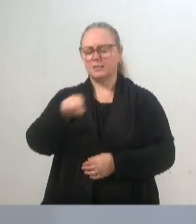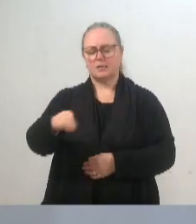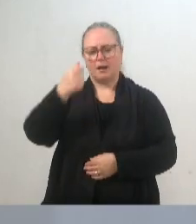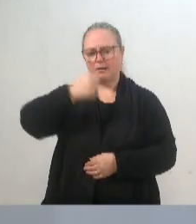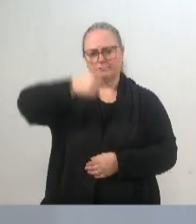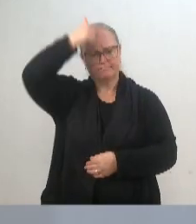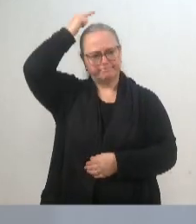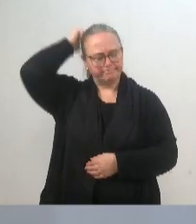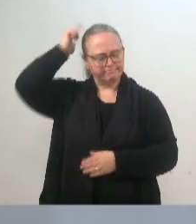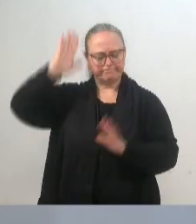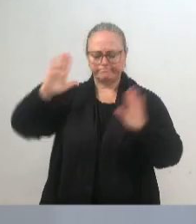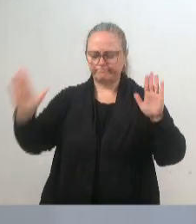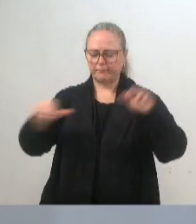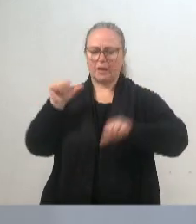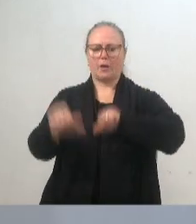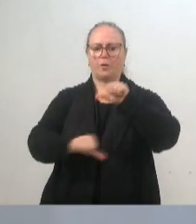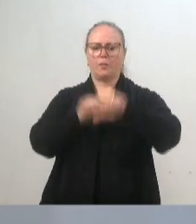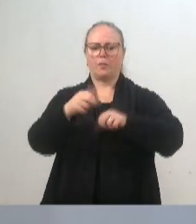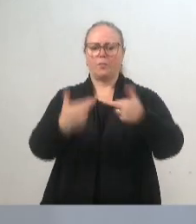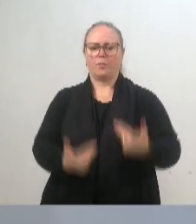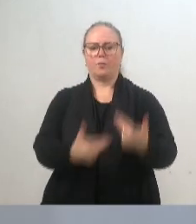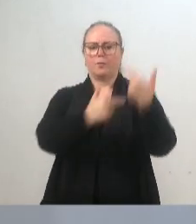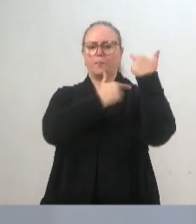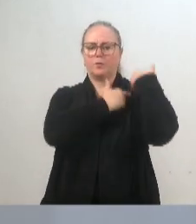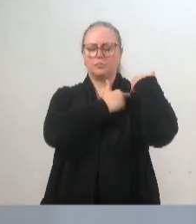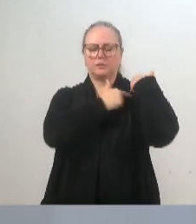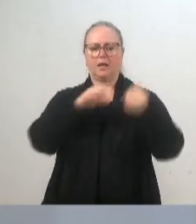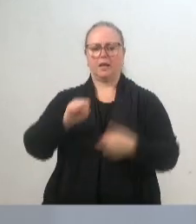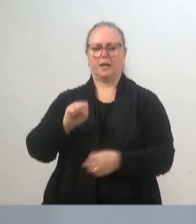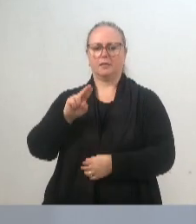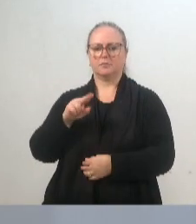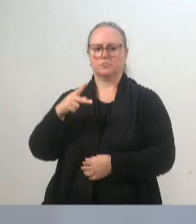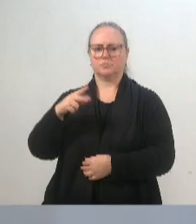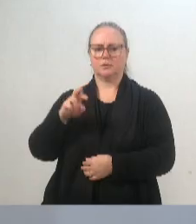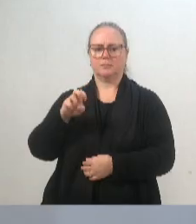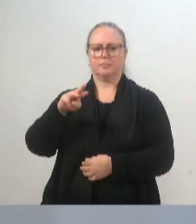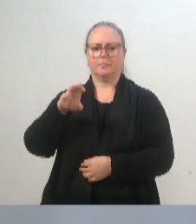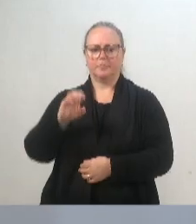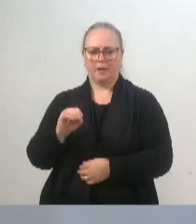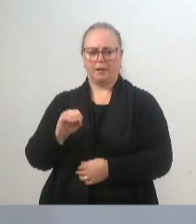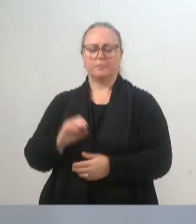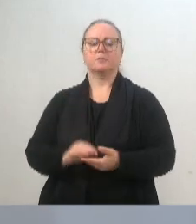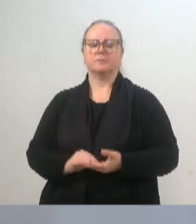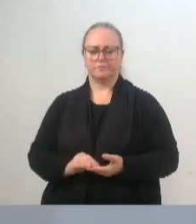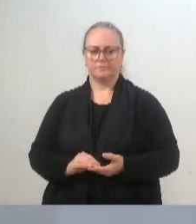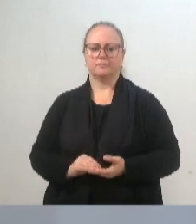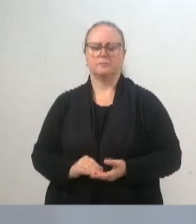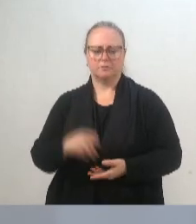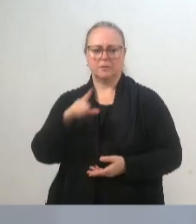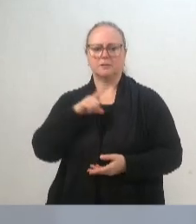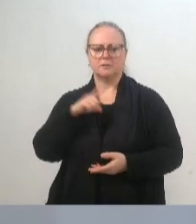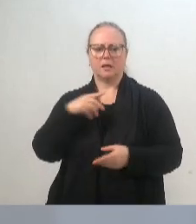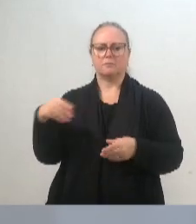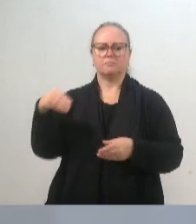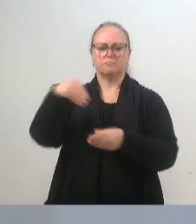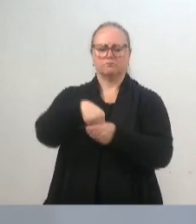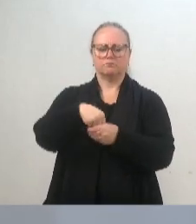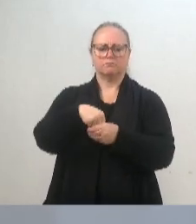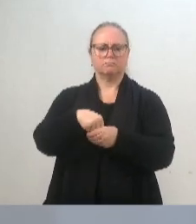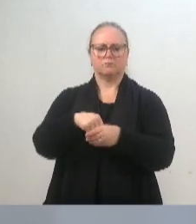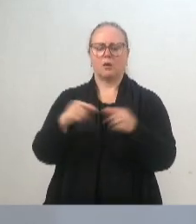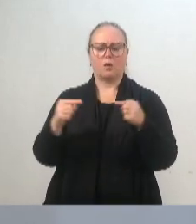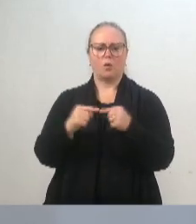reformulação das responsabilidades do Supremo, voltar a colocar eles dentro das 4 linhas da nossa Constituição e,